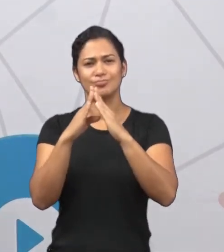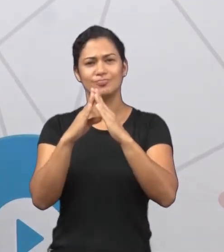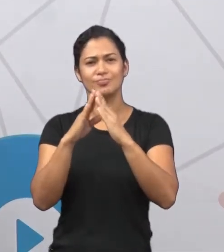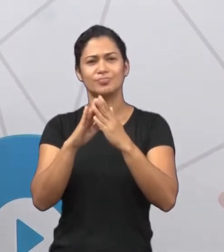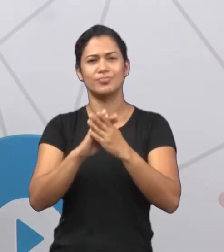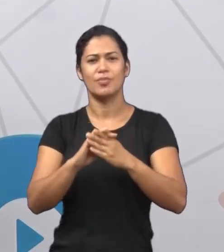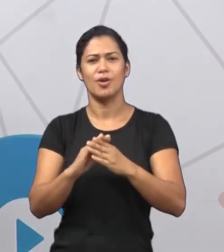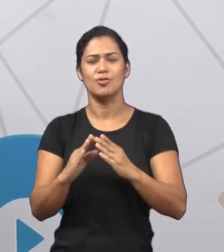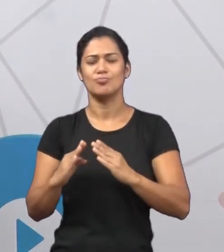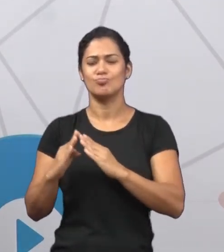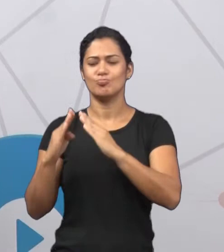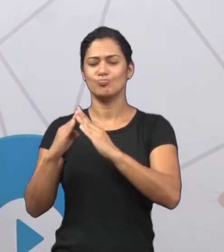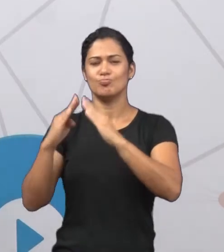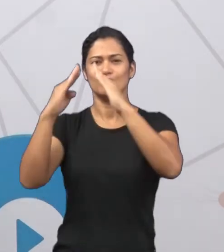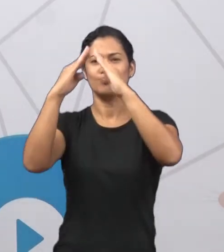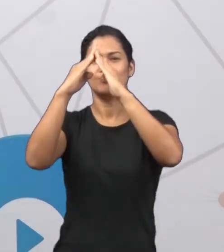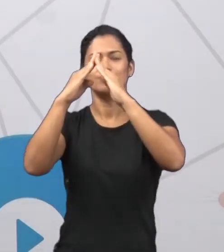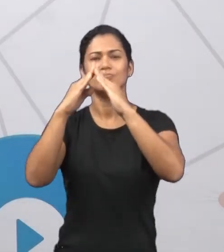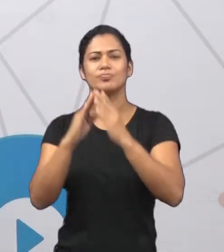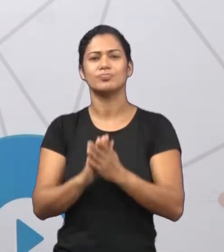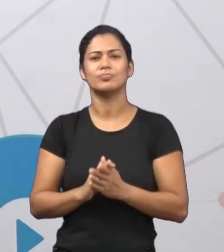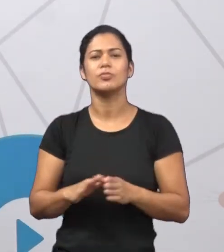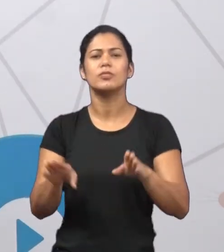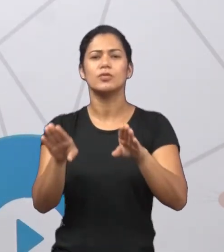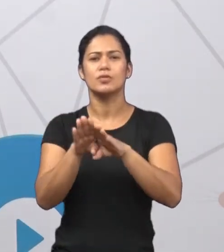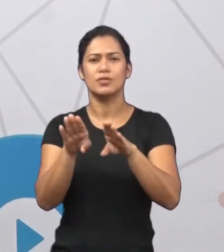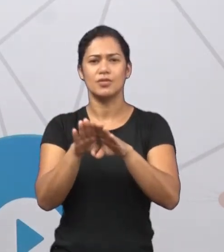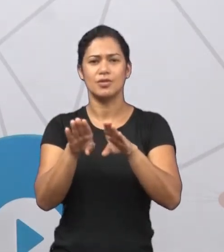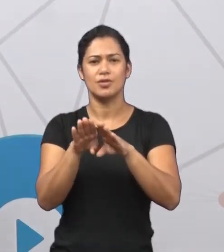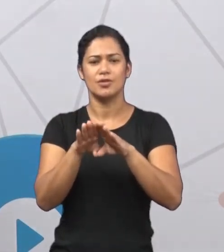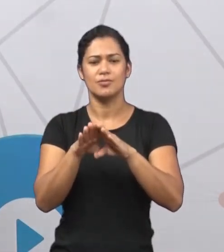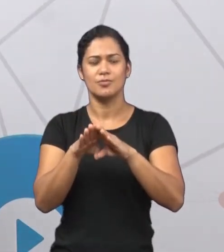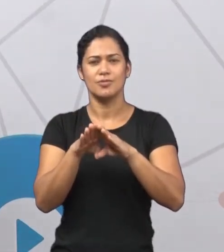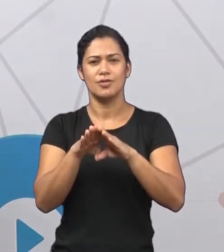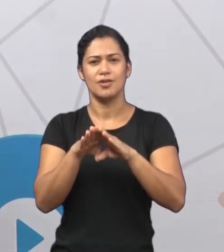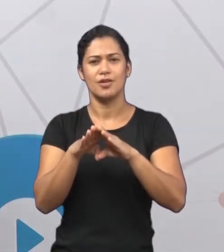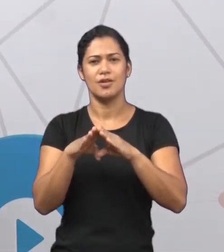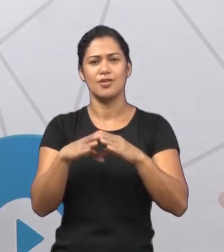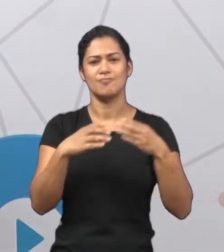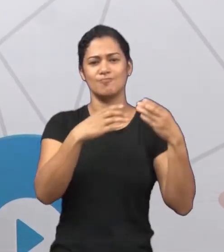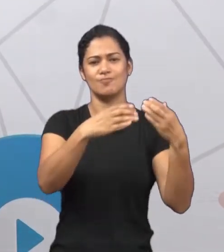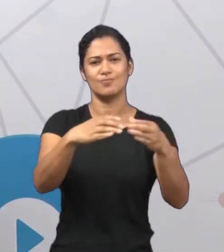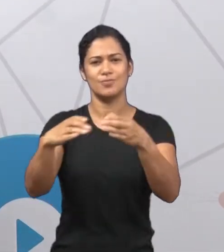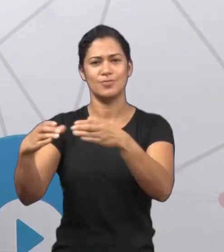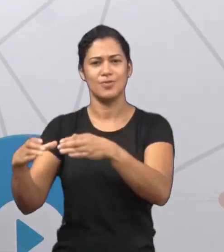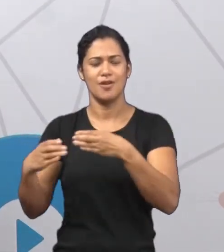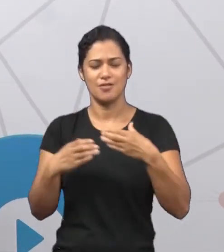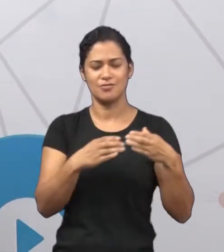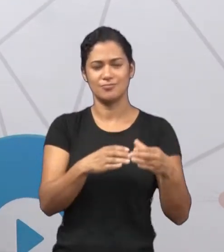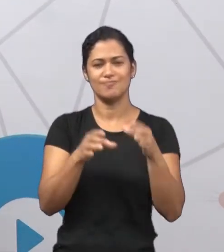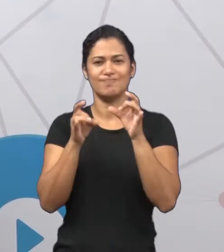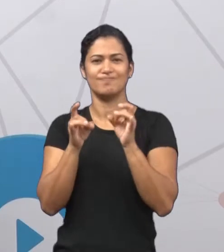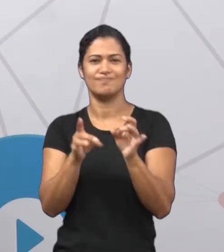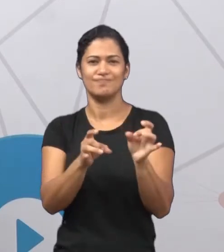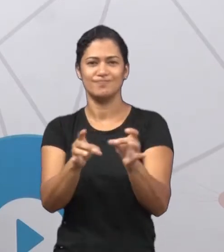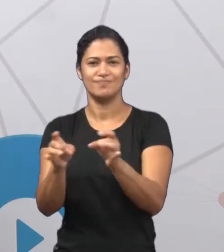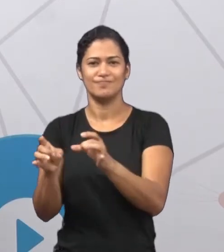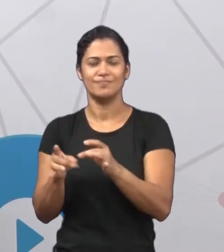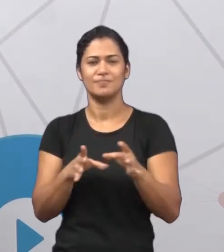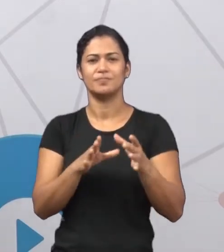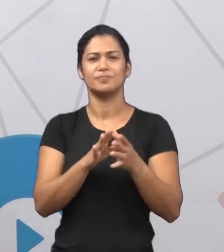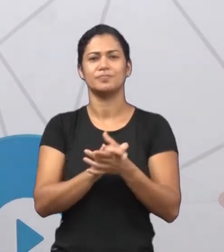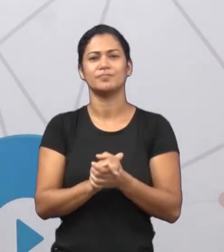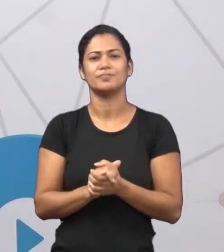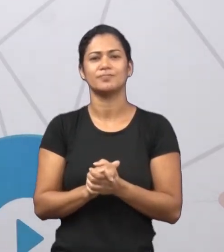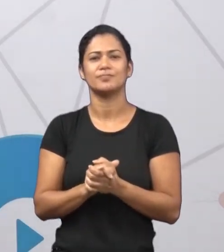sobrados. E os bairros residenciais, aliás, comerciais.